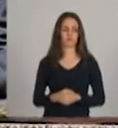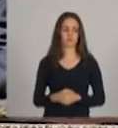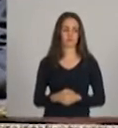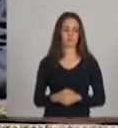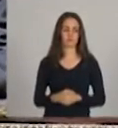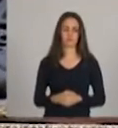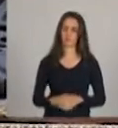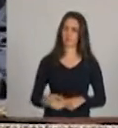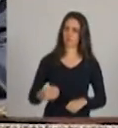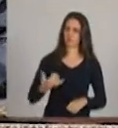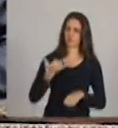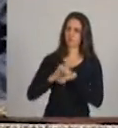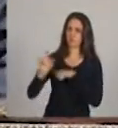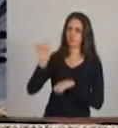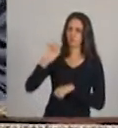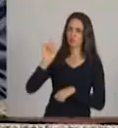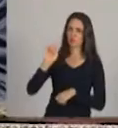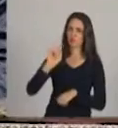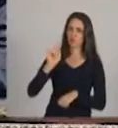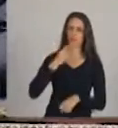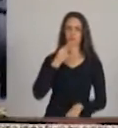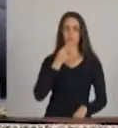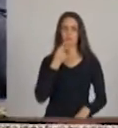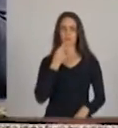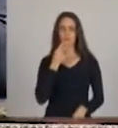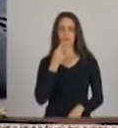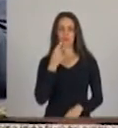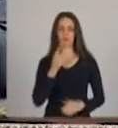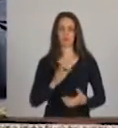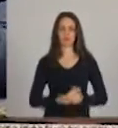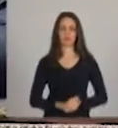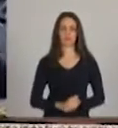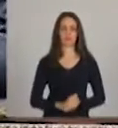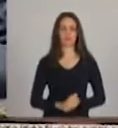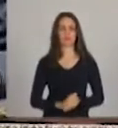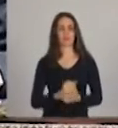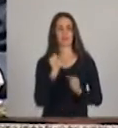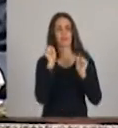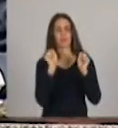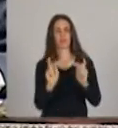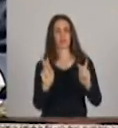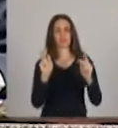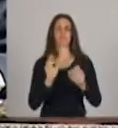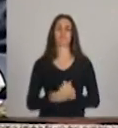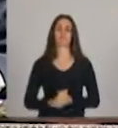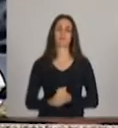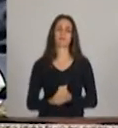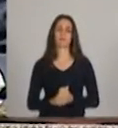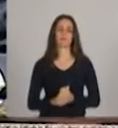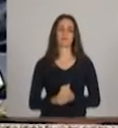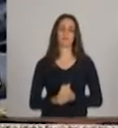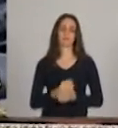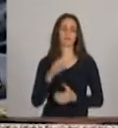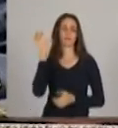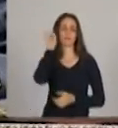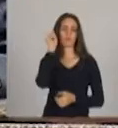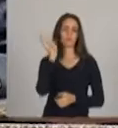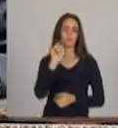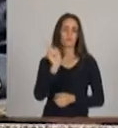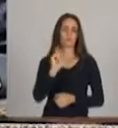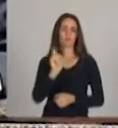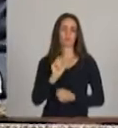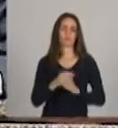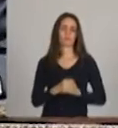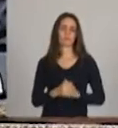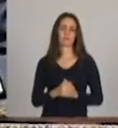Estou ausente não, senhor presidente, ausente? Eu estou falando... Ah, bom, agora está falando agora, né? Tava, não estava aparecendo a sua